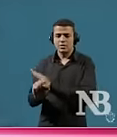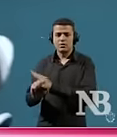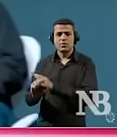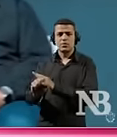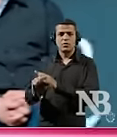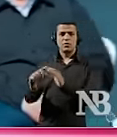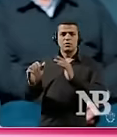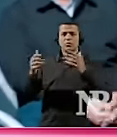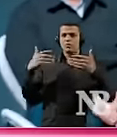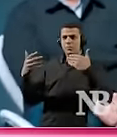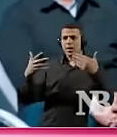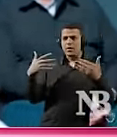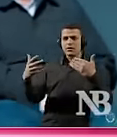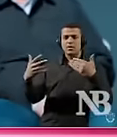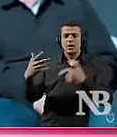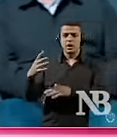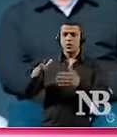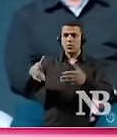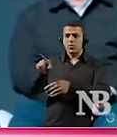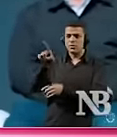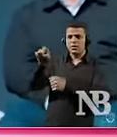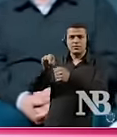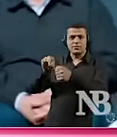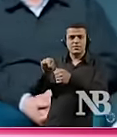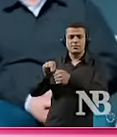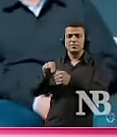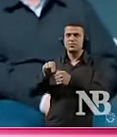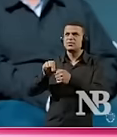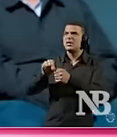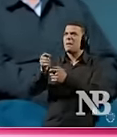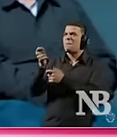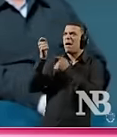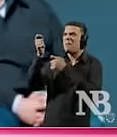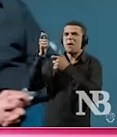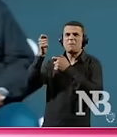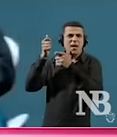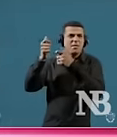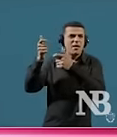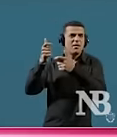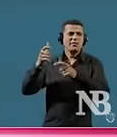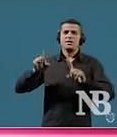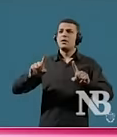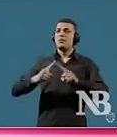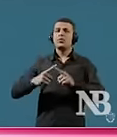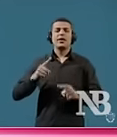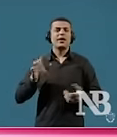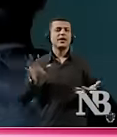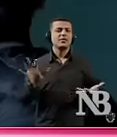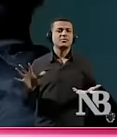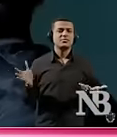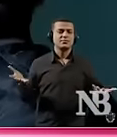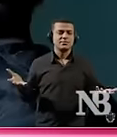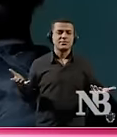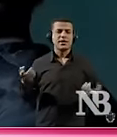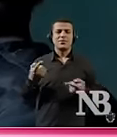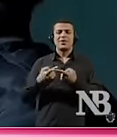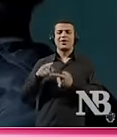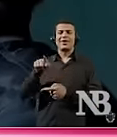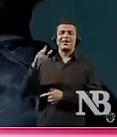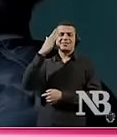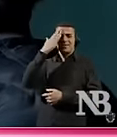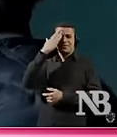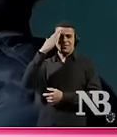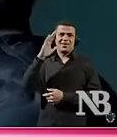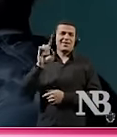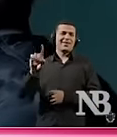debate. E quando ele fez, meu irmão, eu soltei foguete e falei, cara, é isso, por quê? Porque ele sabia quem ele